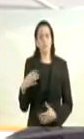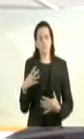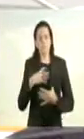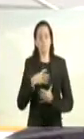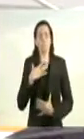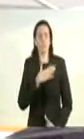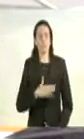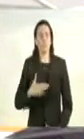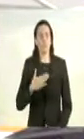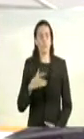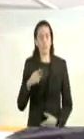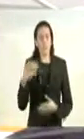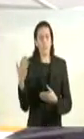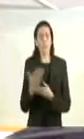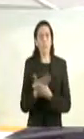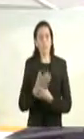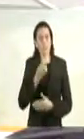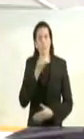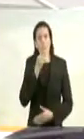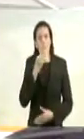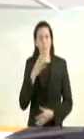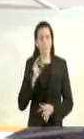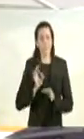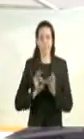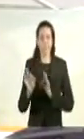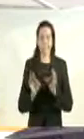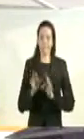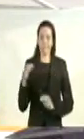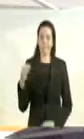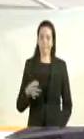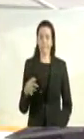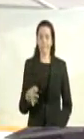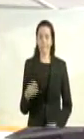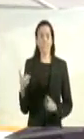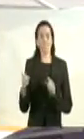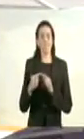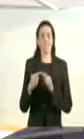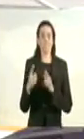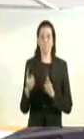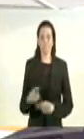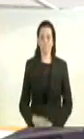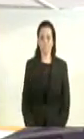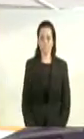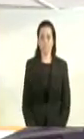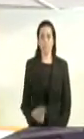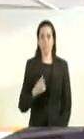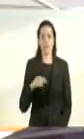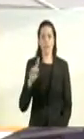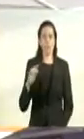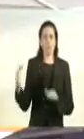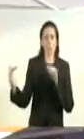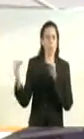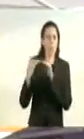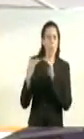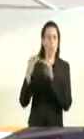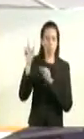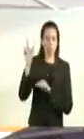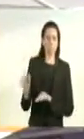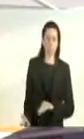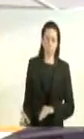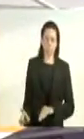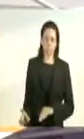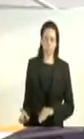foram processos bem feitos. Muito bem. O que eu também não concordo, e aí eu acho que a gente tem que manter essa nossa discussão